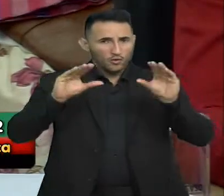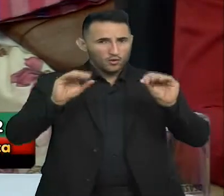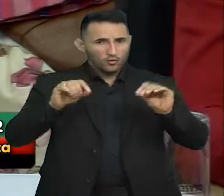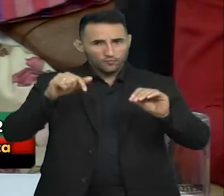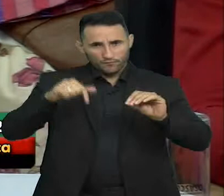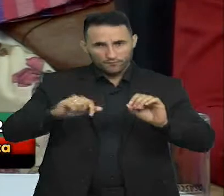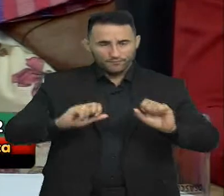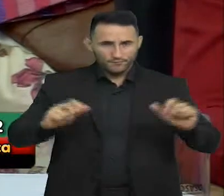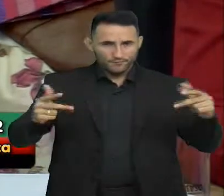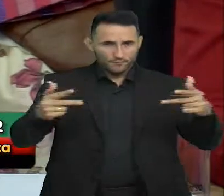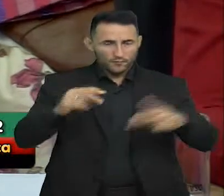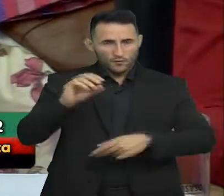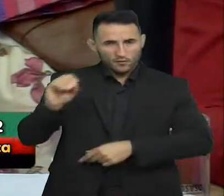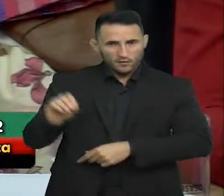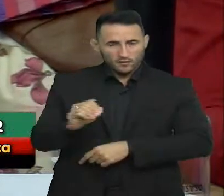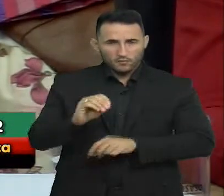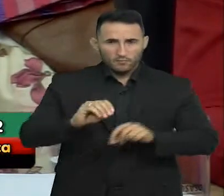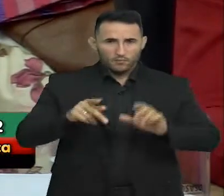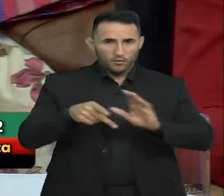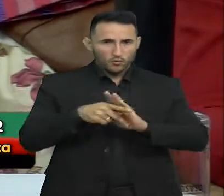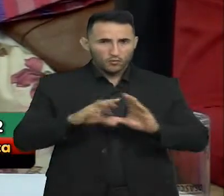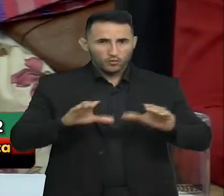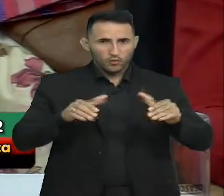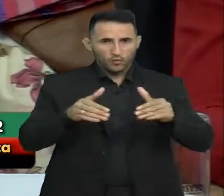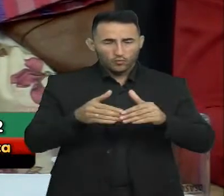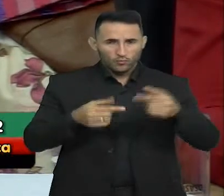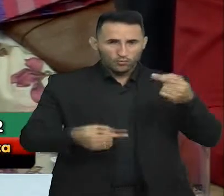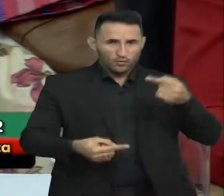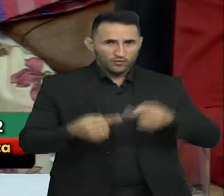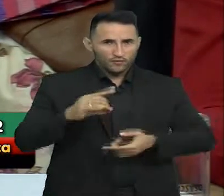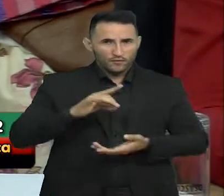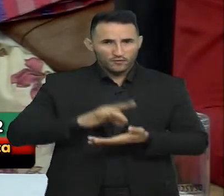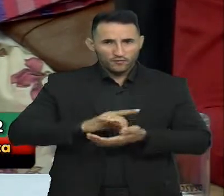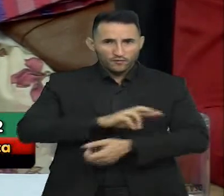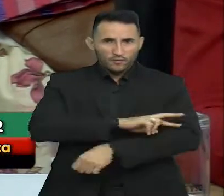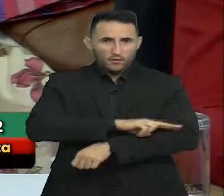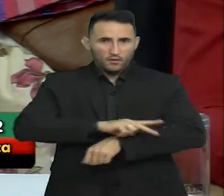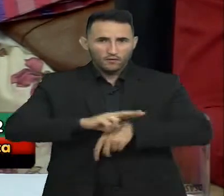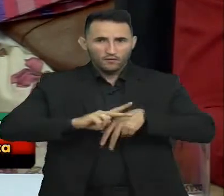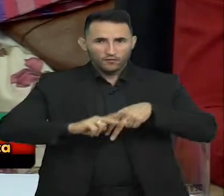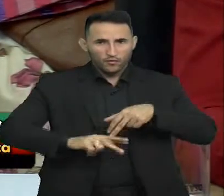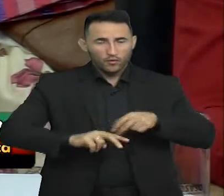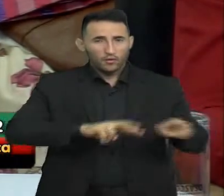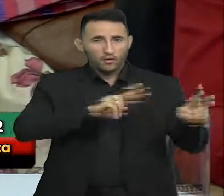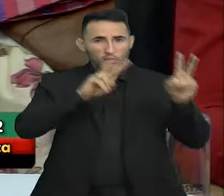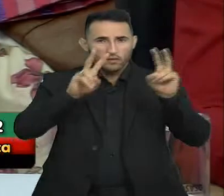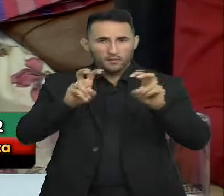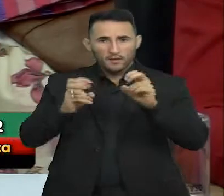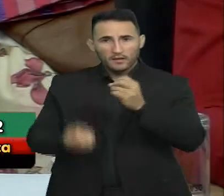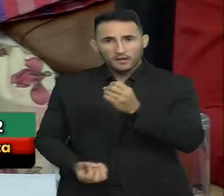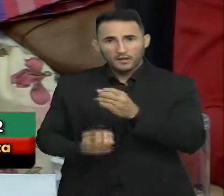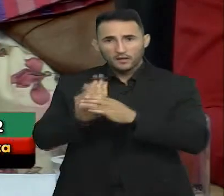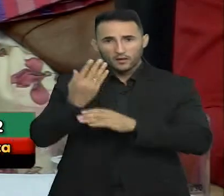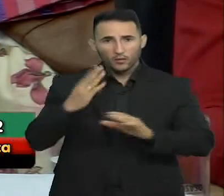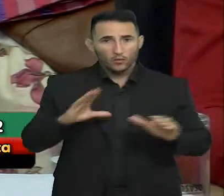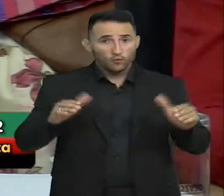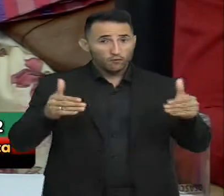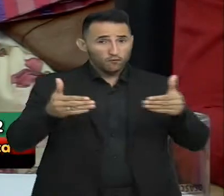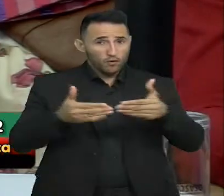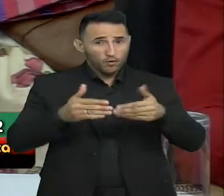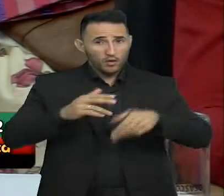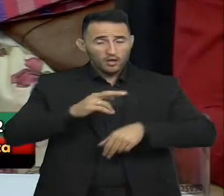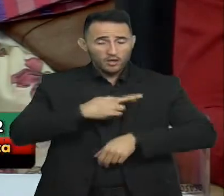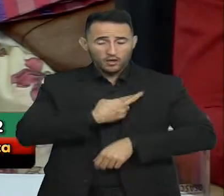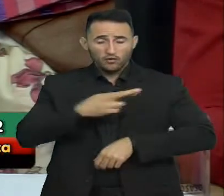Plenário Tiradentes, pela Comissão de Políticas Afirmativas de Raça e Gênero, sobre o tema Criação do Fórum